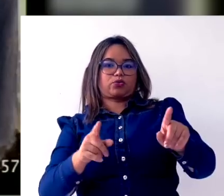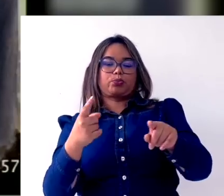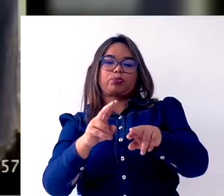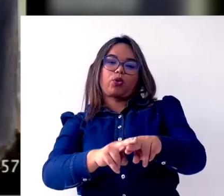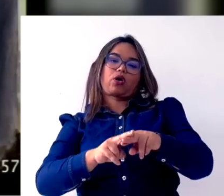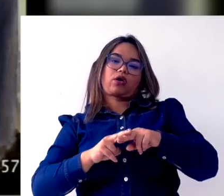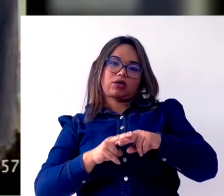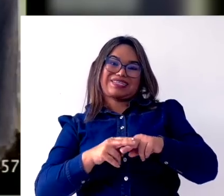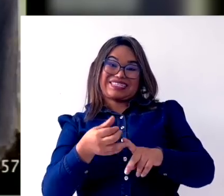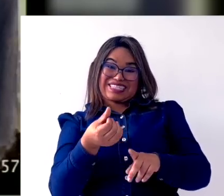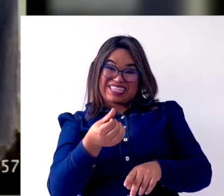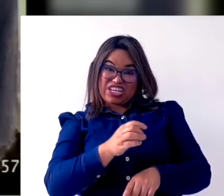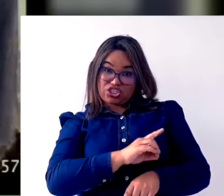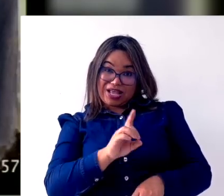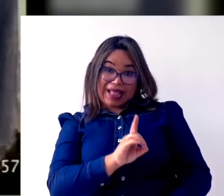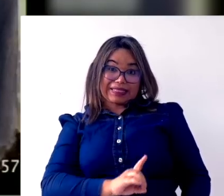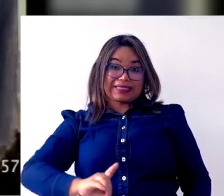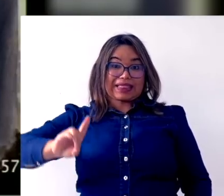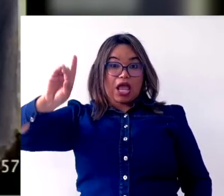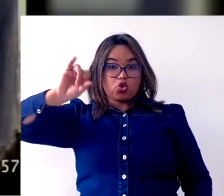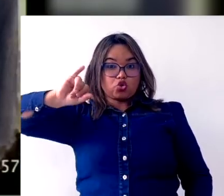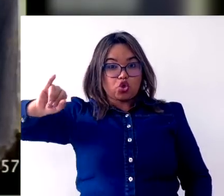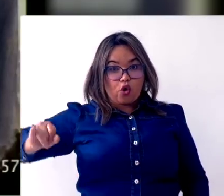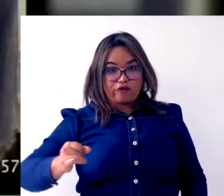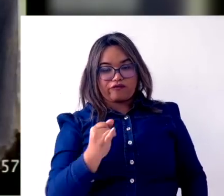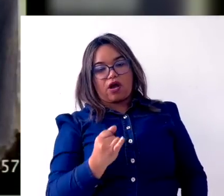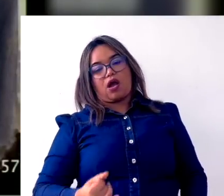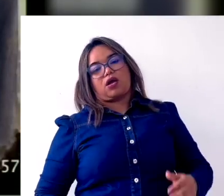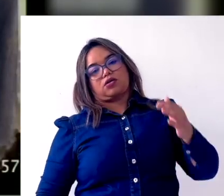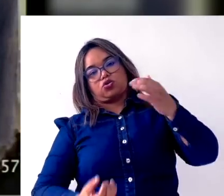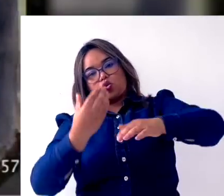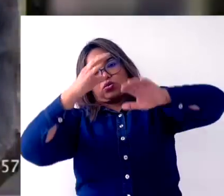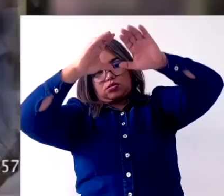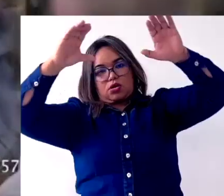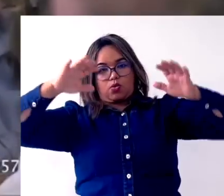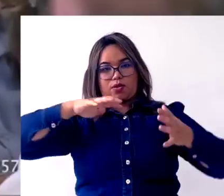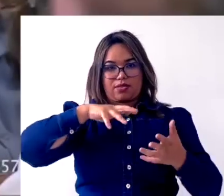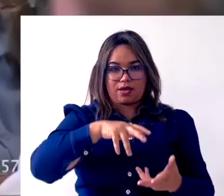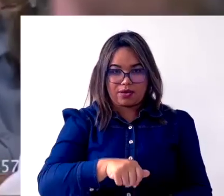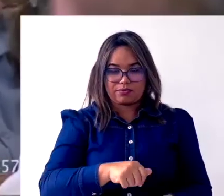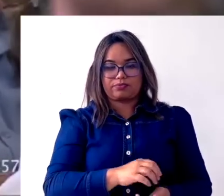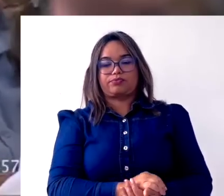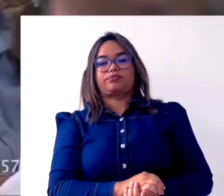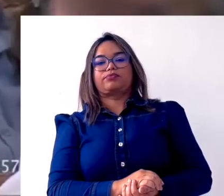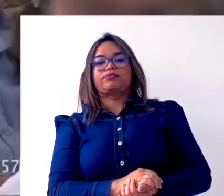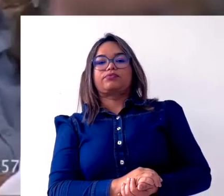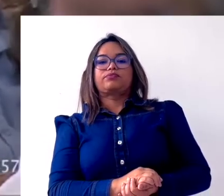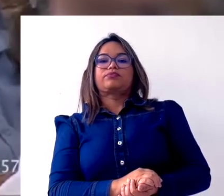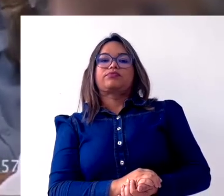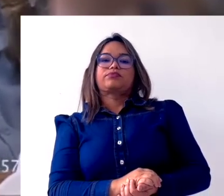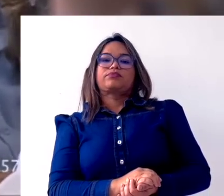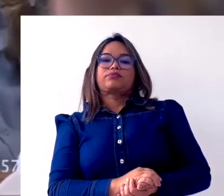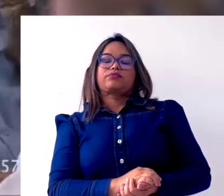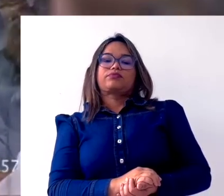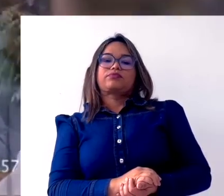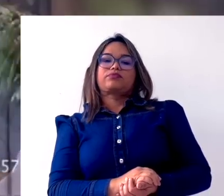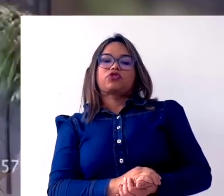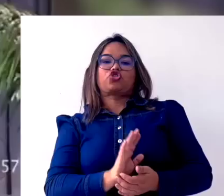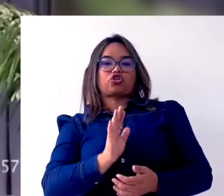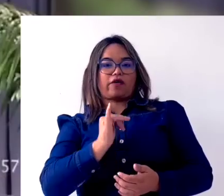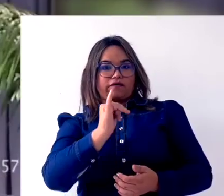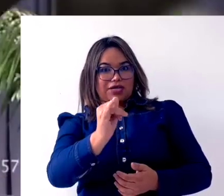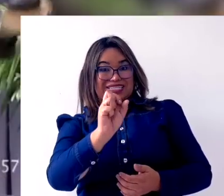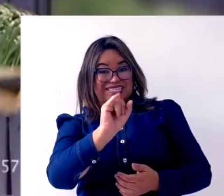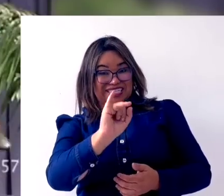Jeová, o Senhor, o Criador, fez os céus e a terra. Por falar nisso, removam o sábado, como nós já dissemos